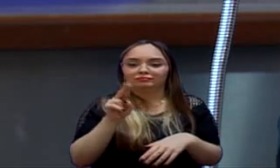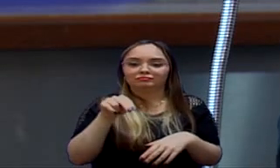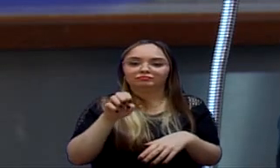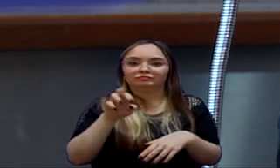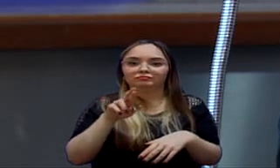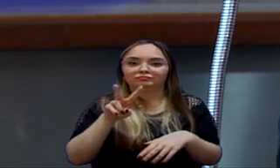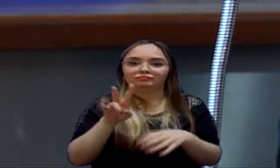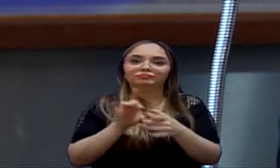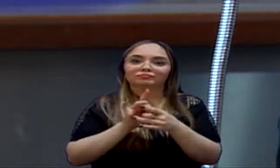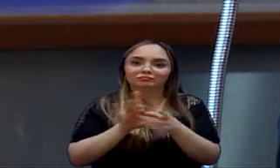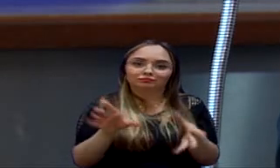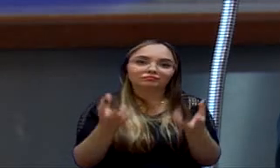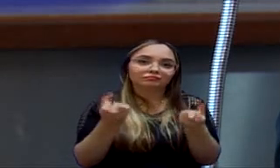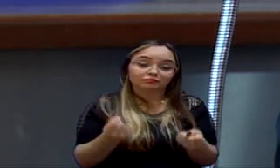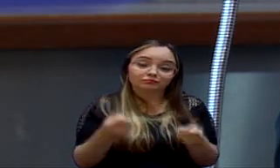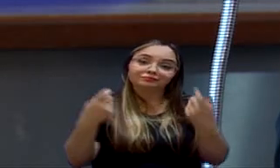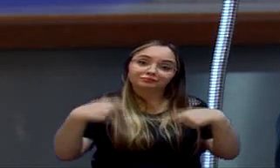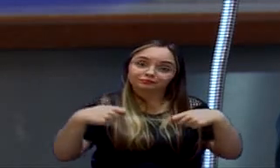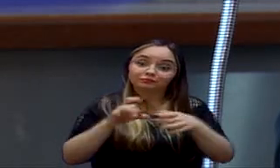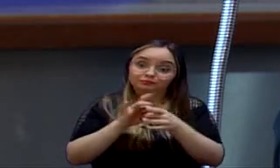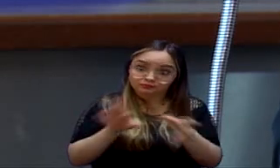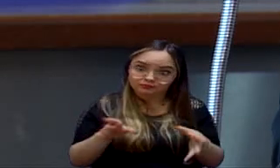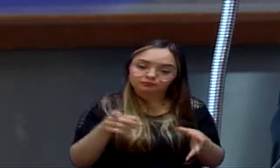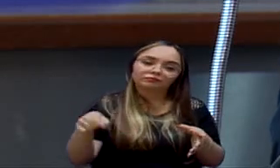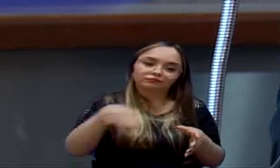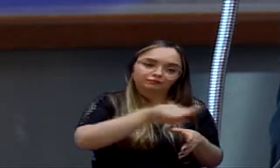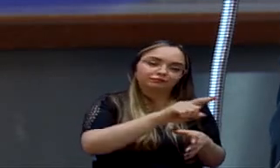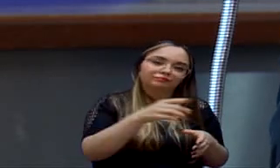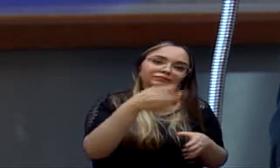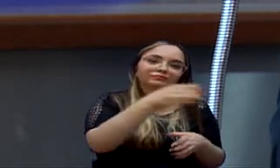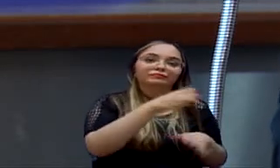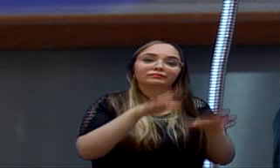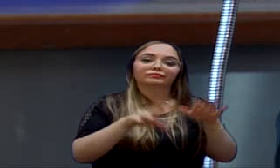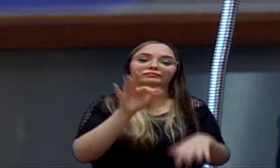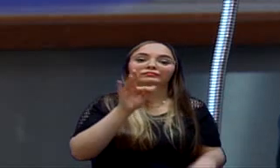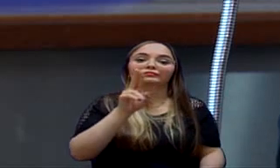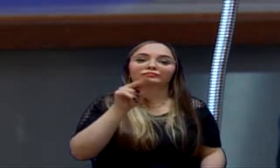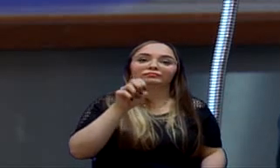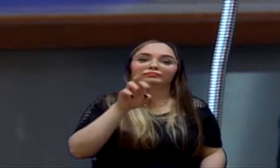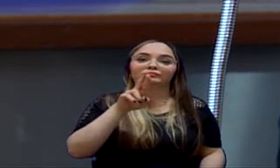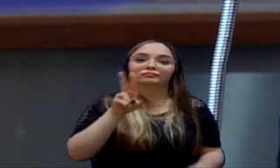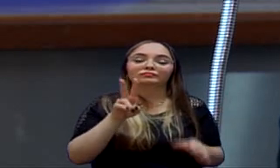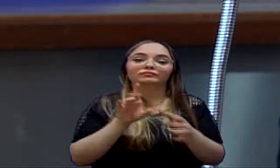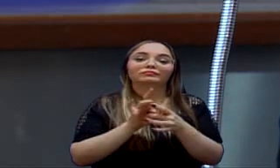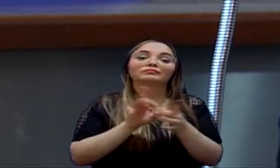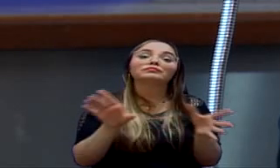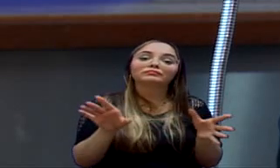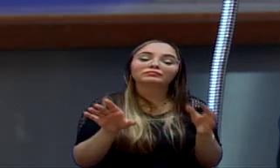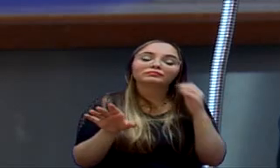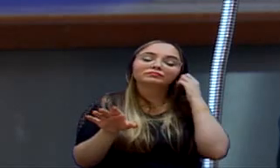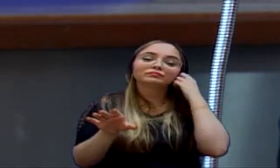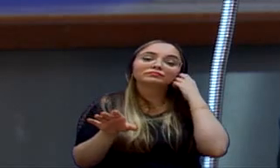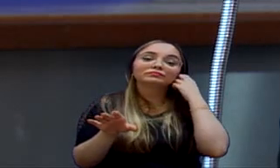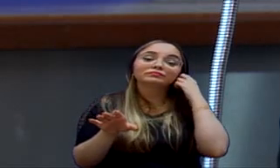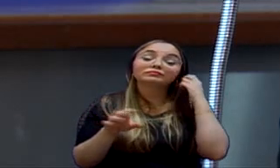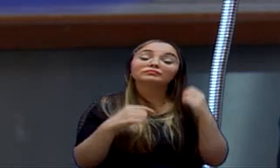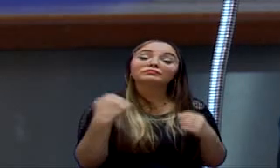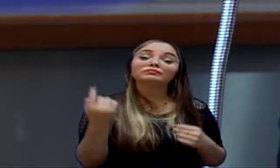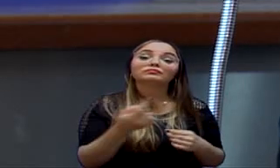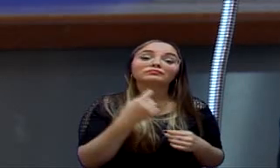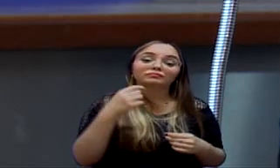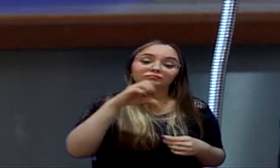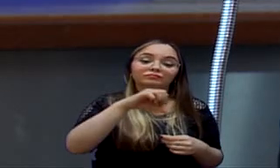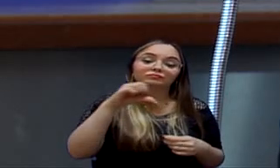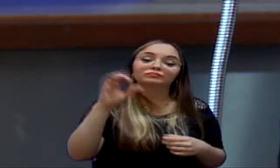aproveita pra senhora falar do agendamento que aí tem esse ruído ah consegue atrasa para 99% de todo o atendimento da